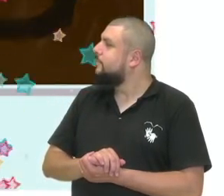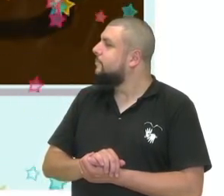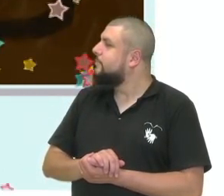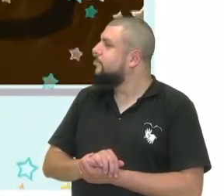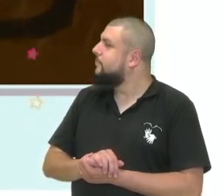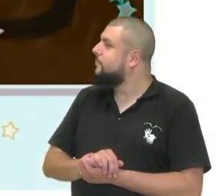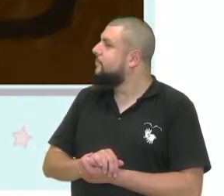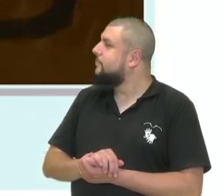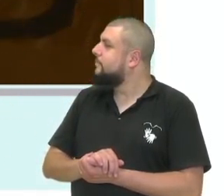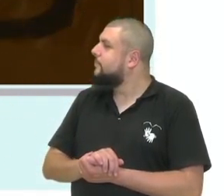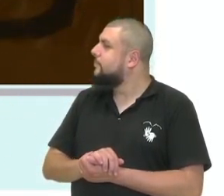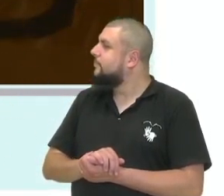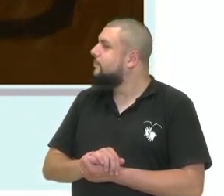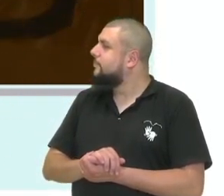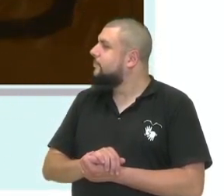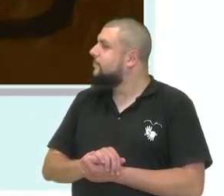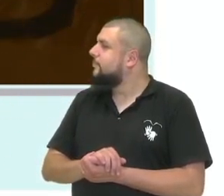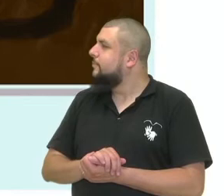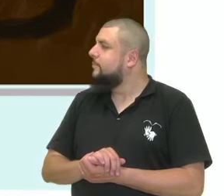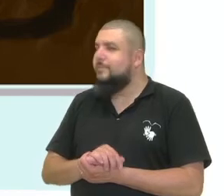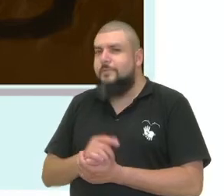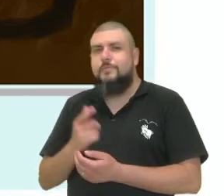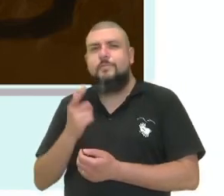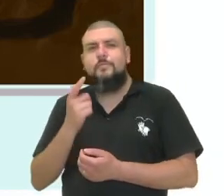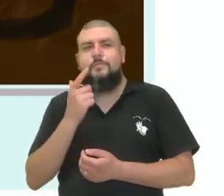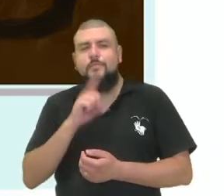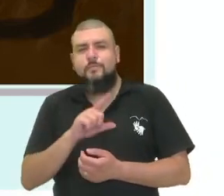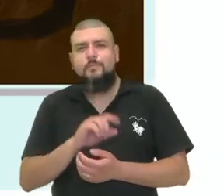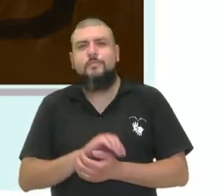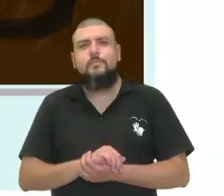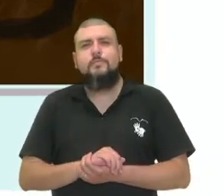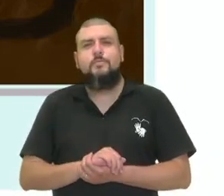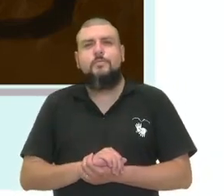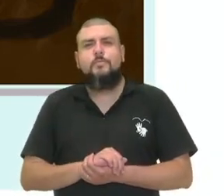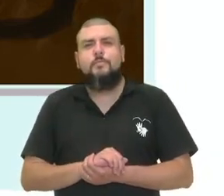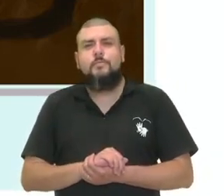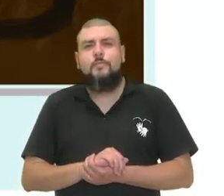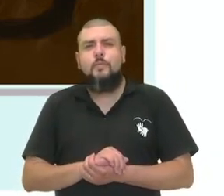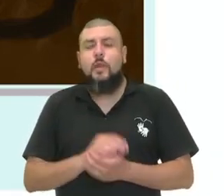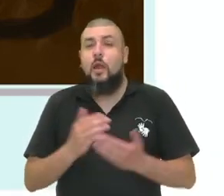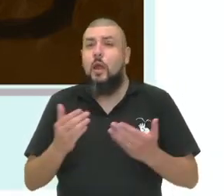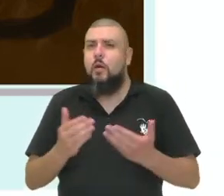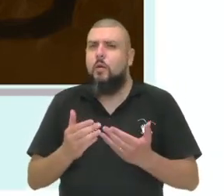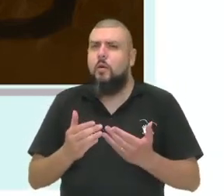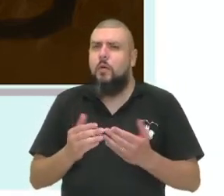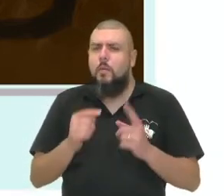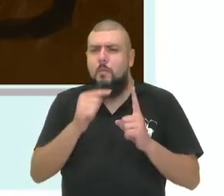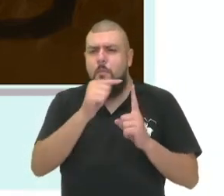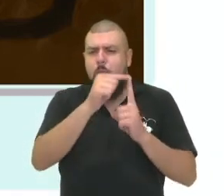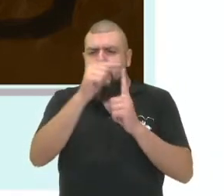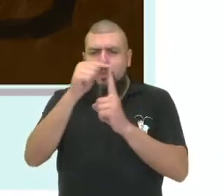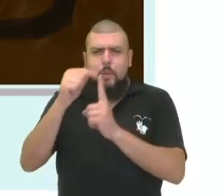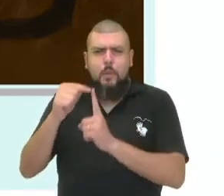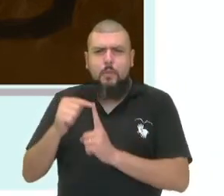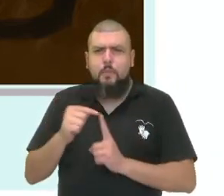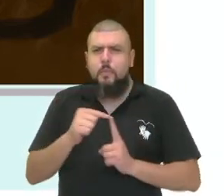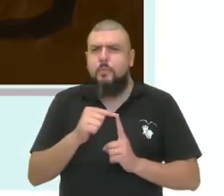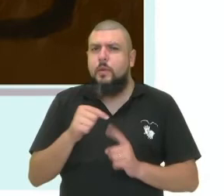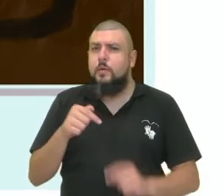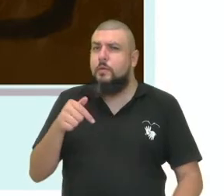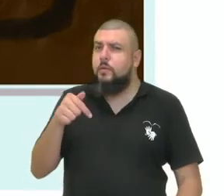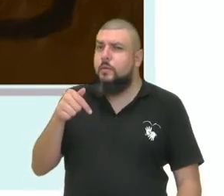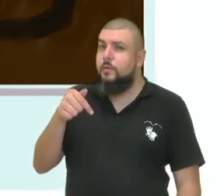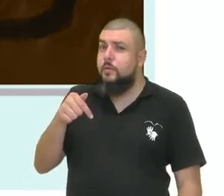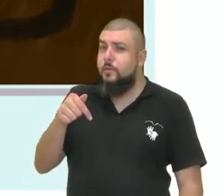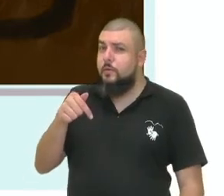oi tá vendo ó ó agora clique em um polígono que têm 7 ângulos Então vamos